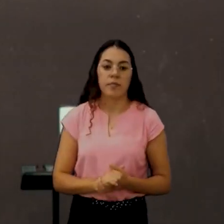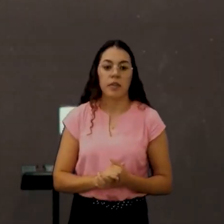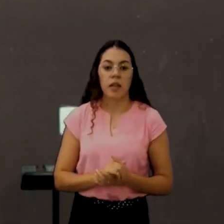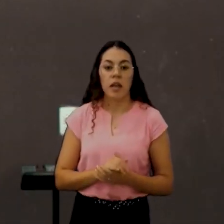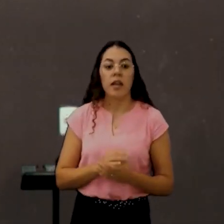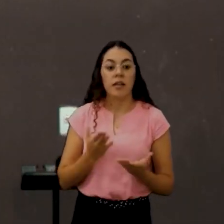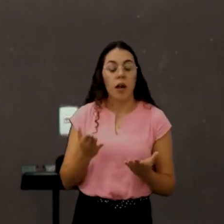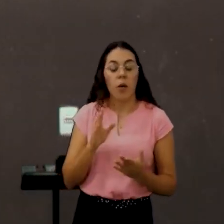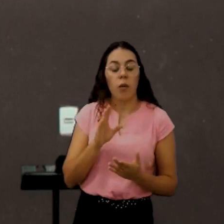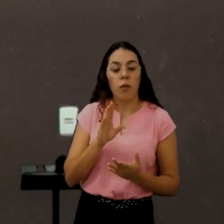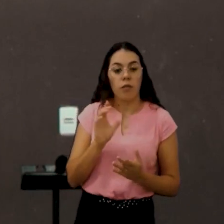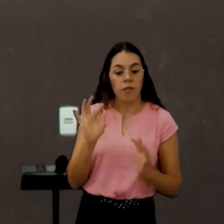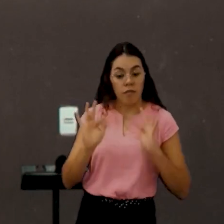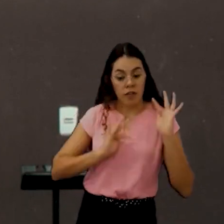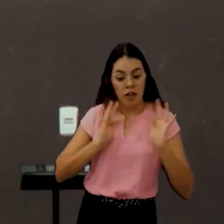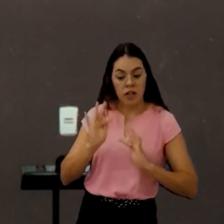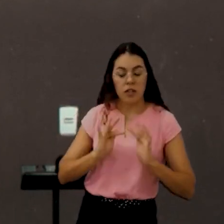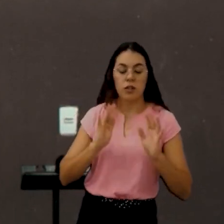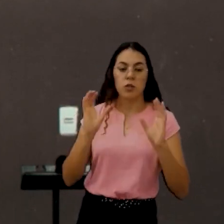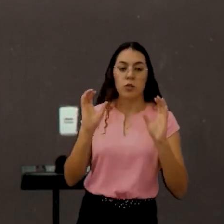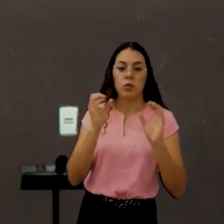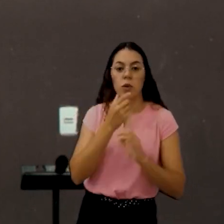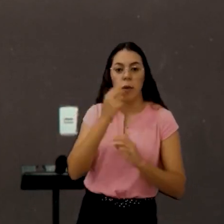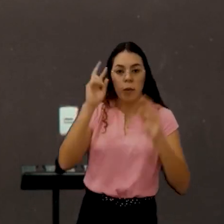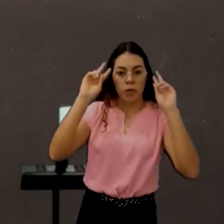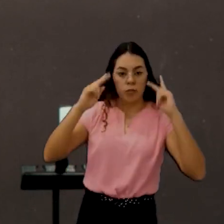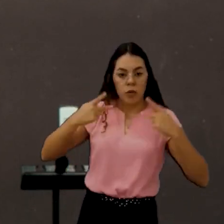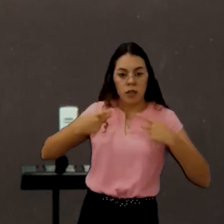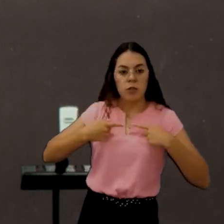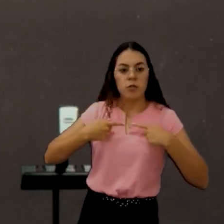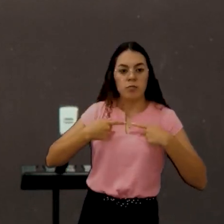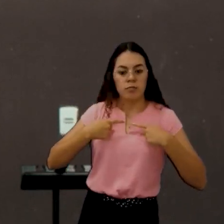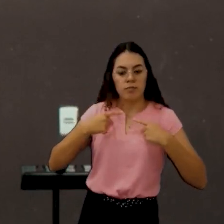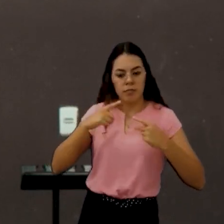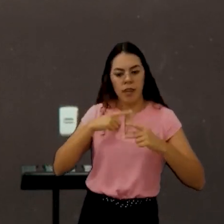Bem-aventurados, irmãos, os pacificadores, porque serão chamados filhos de Deus.